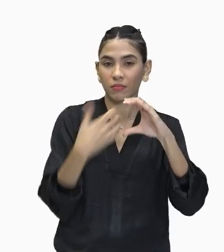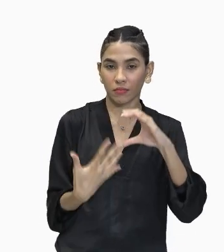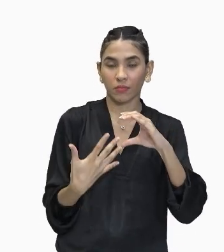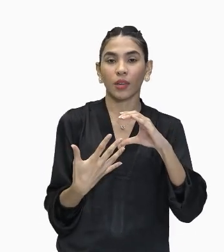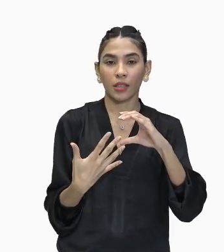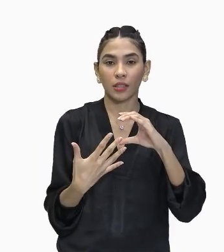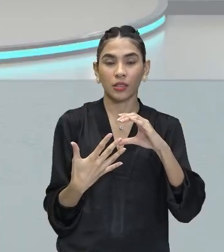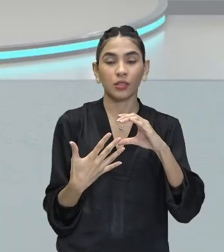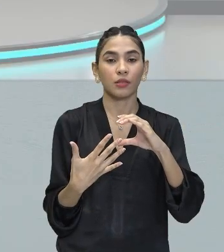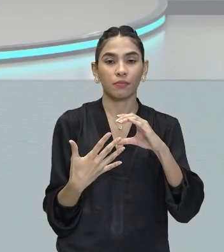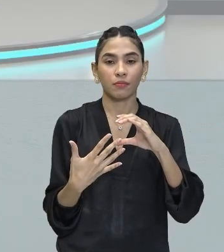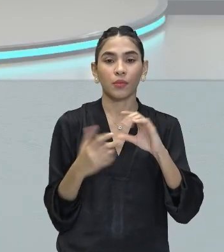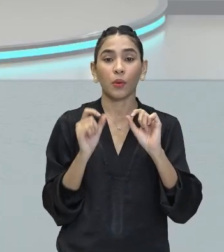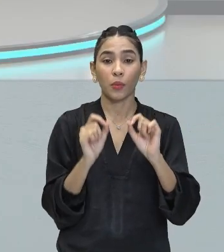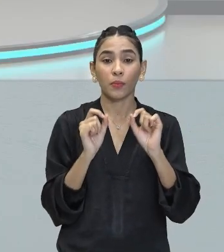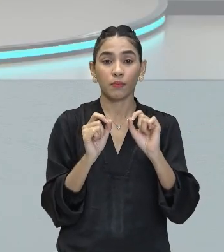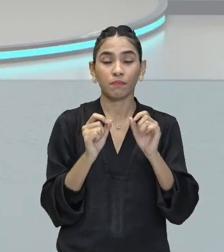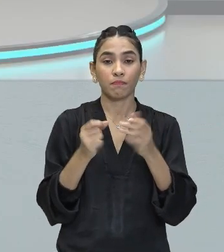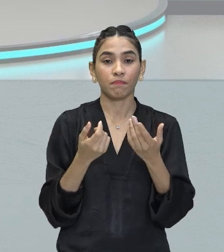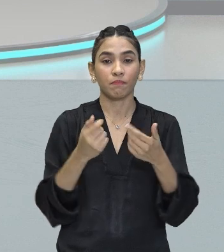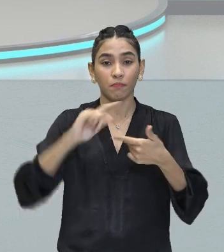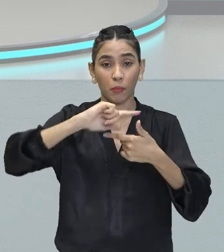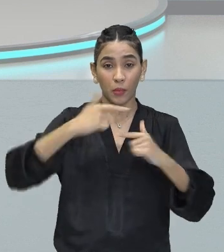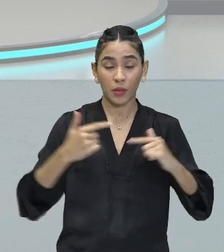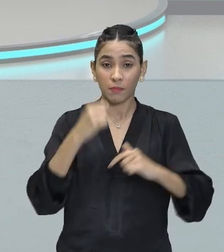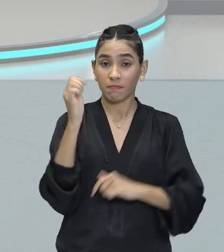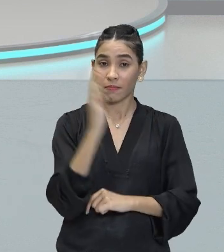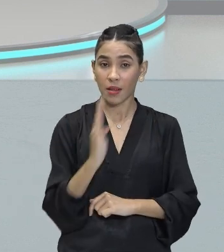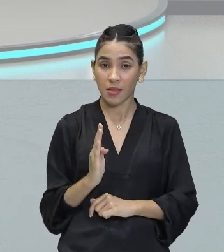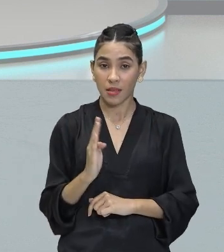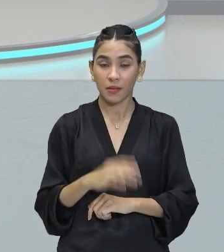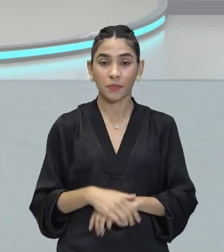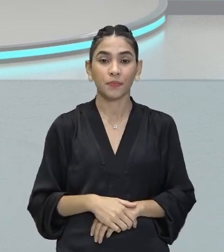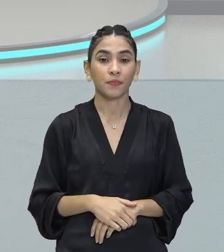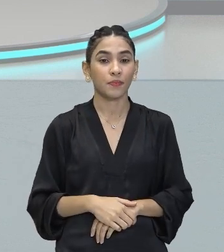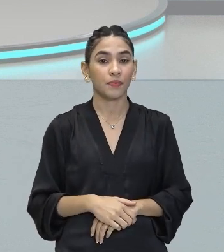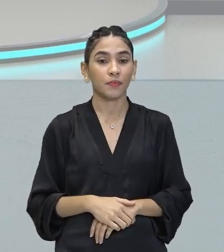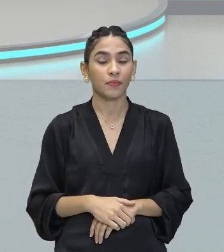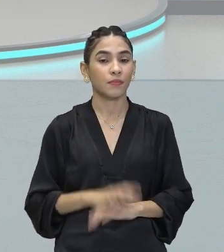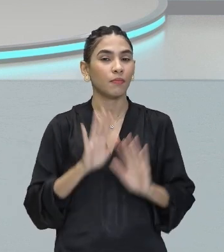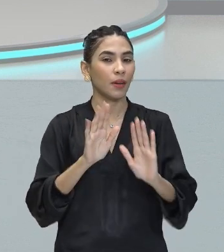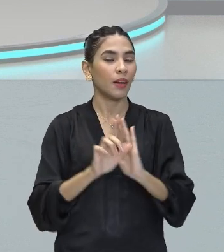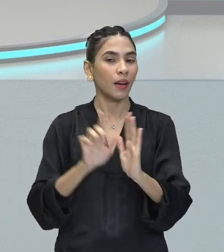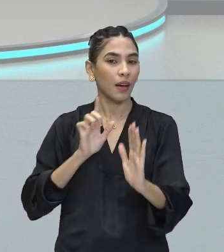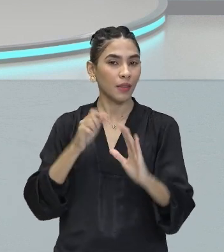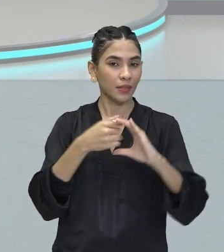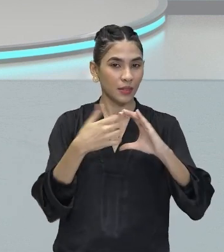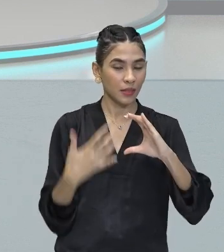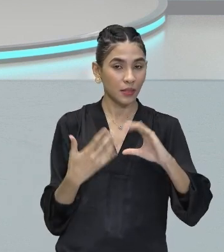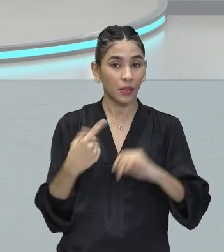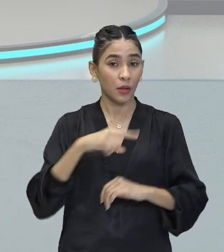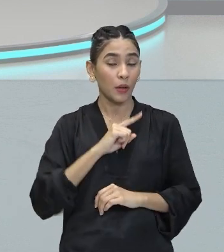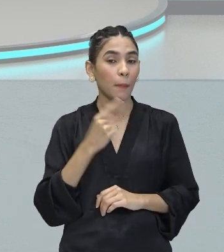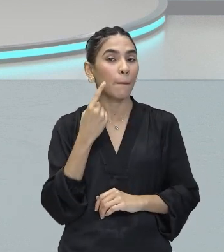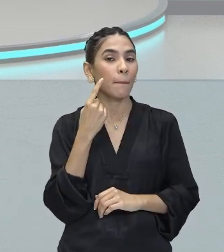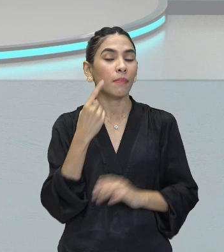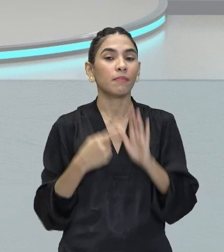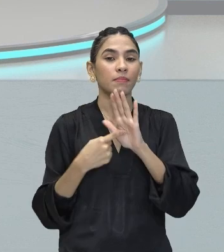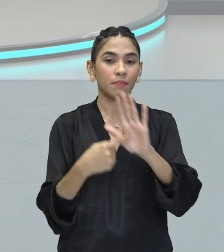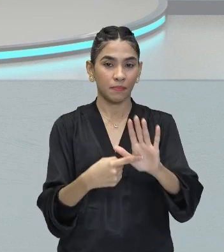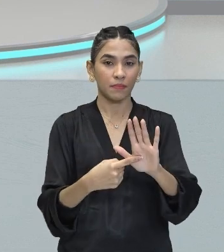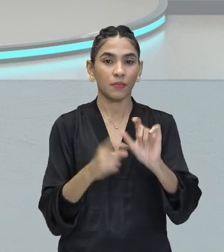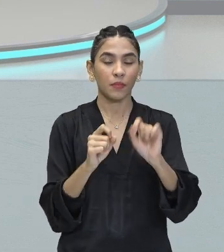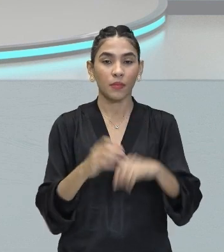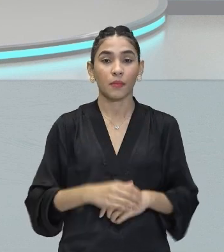características deste nosso modernismo brasileiro, né? Aliás, antes das características, vamos mostrar para vocês o seguinte: